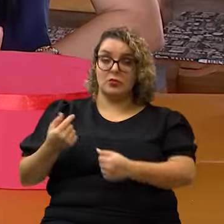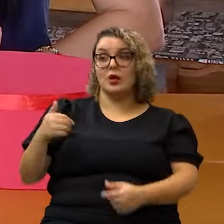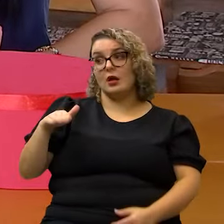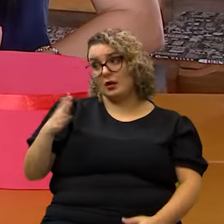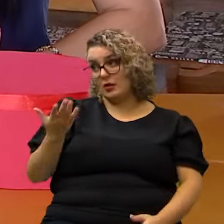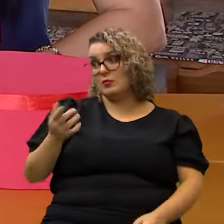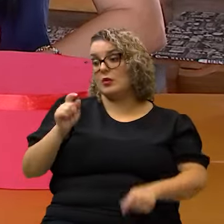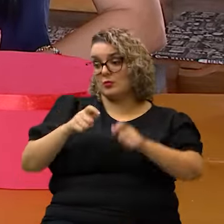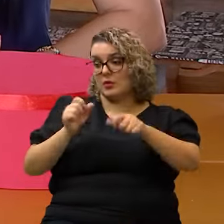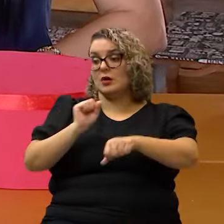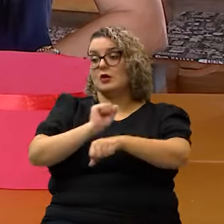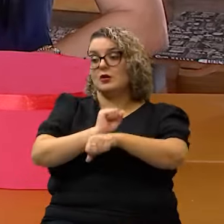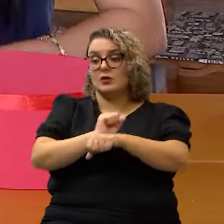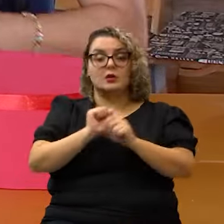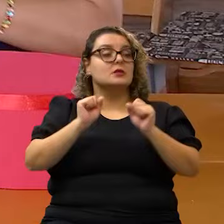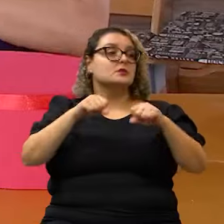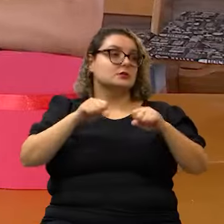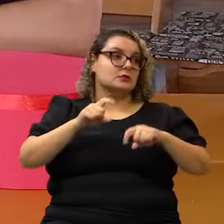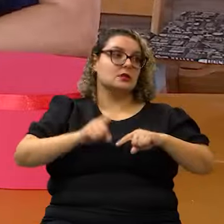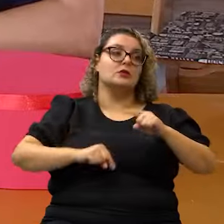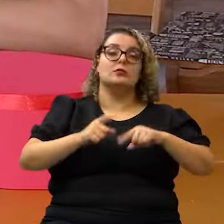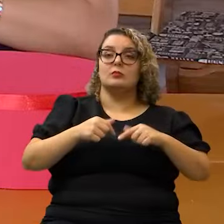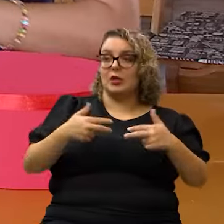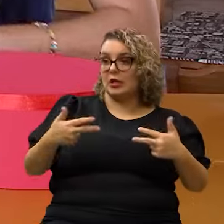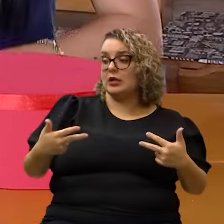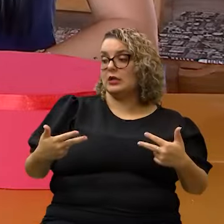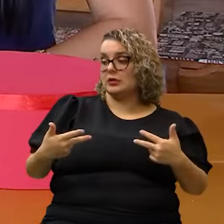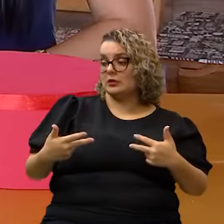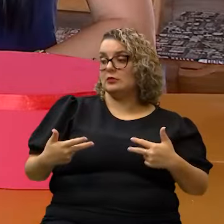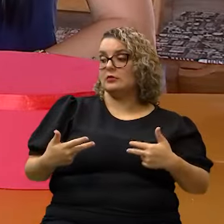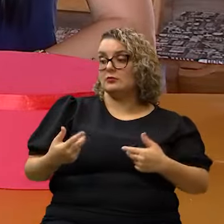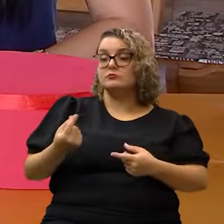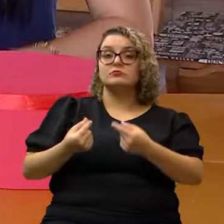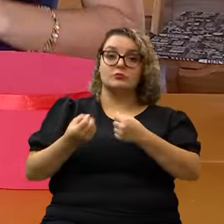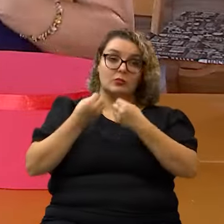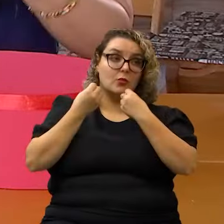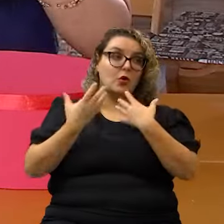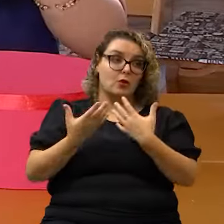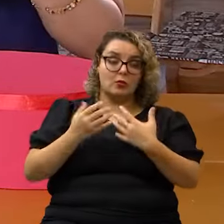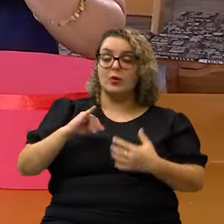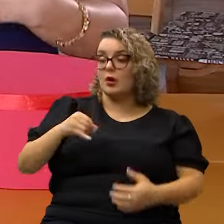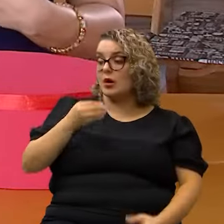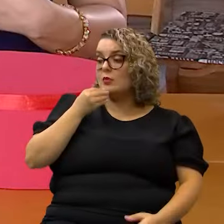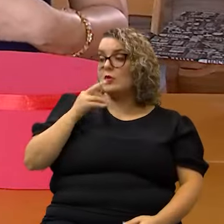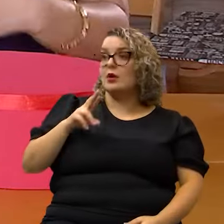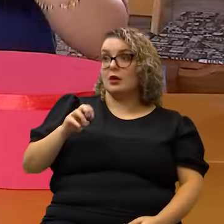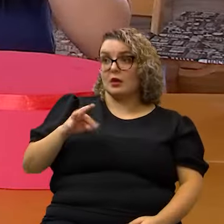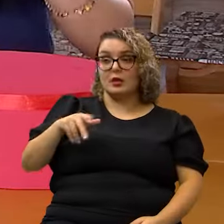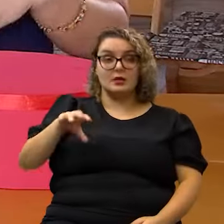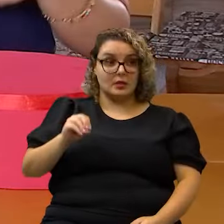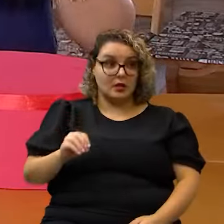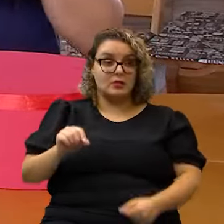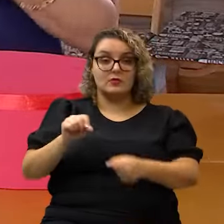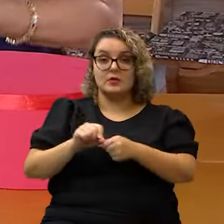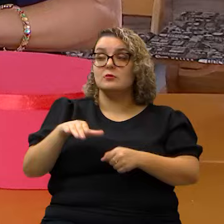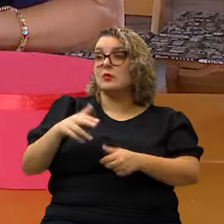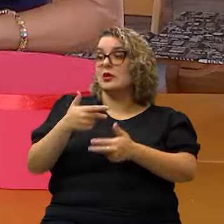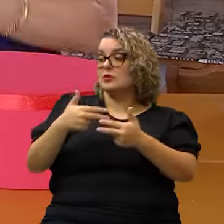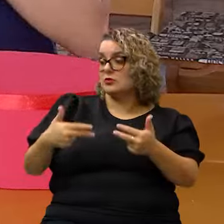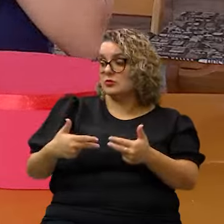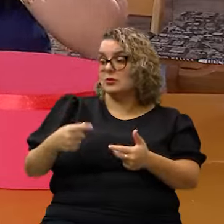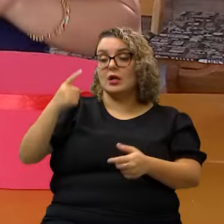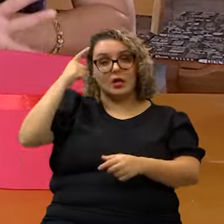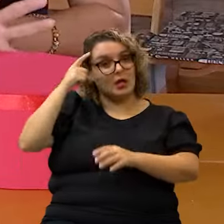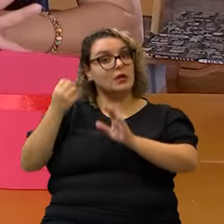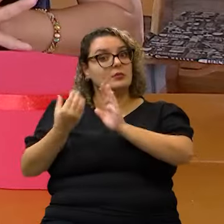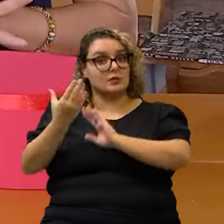de casa, que tá parado, né? Com o material. Com certeza, com certeza. É bem em conta, você pode estar aproveitando os retalhos e fazendo mais coisas.